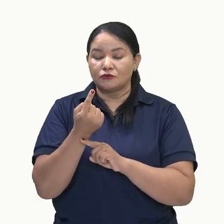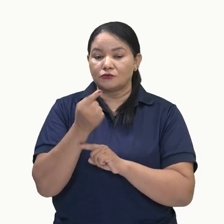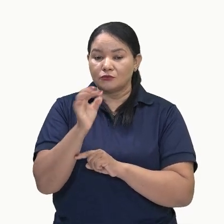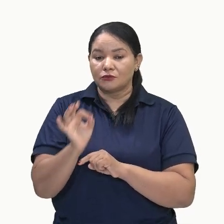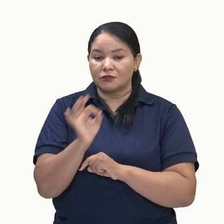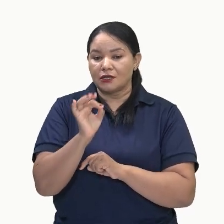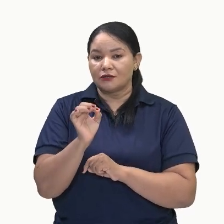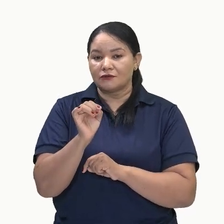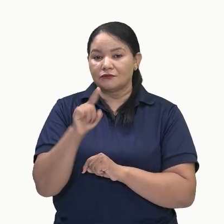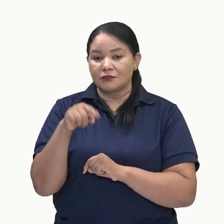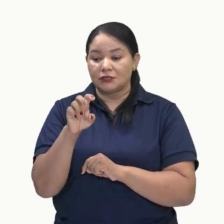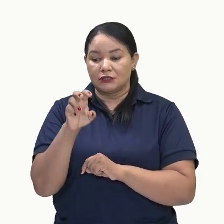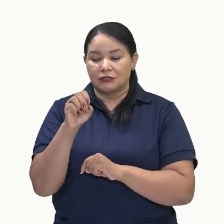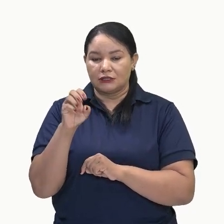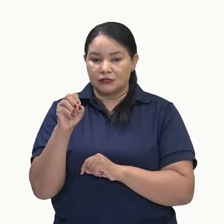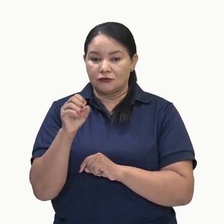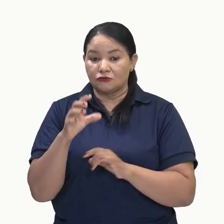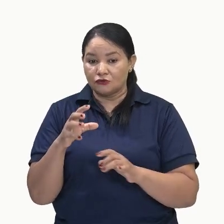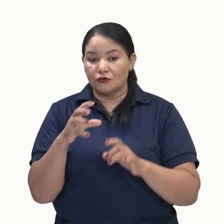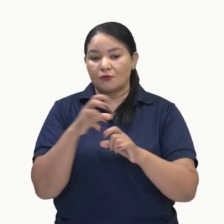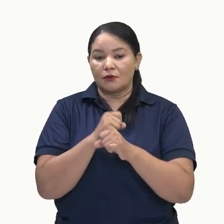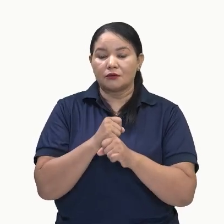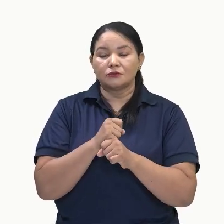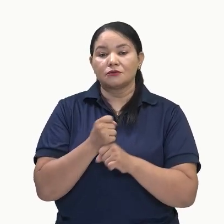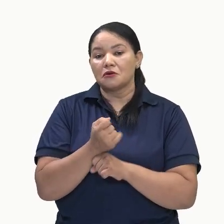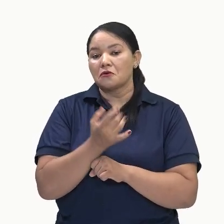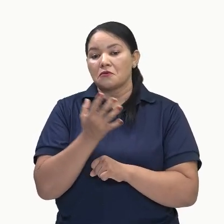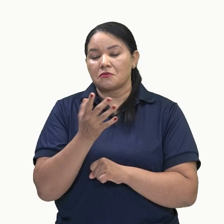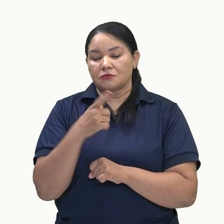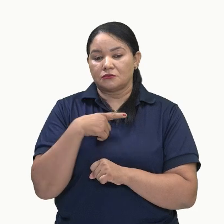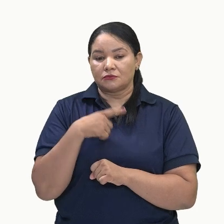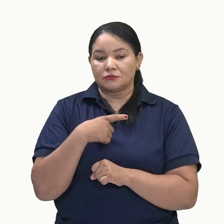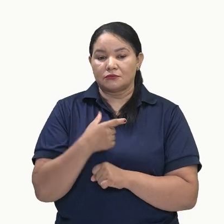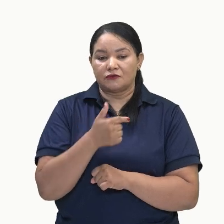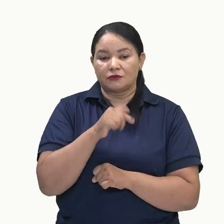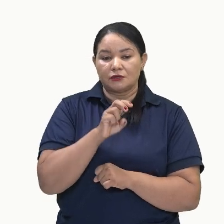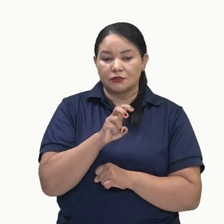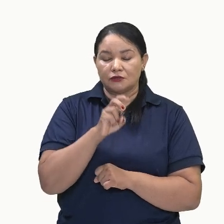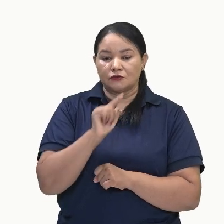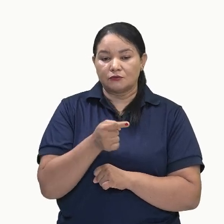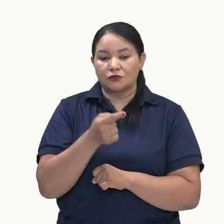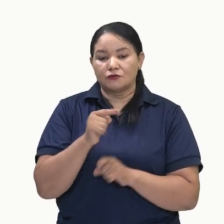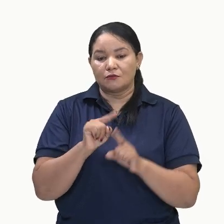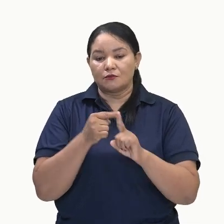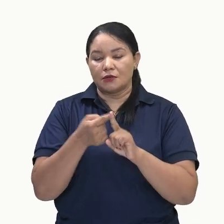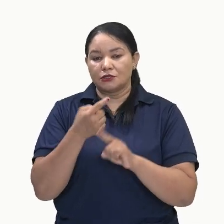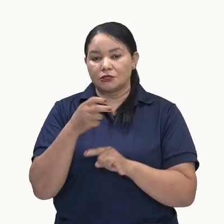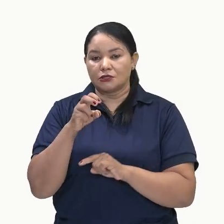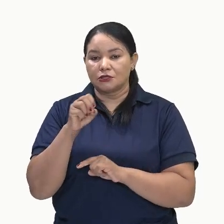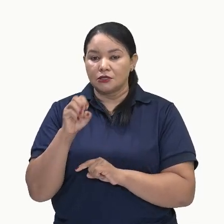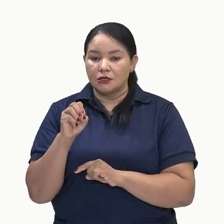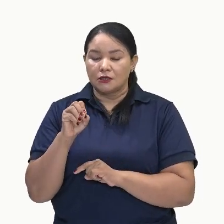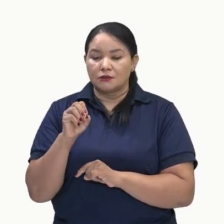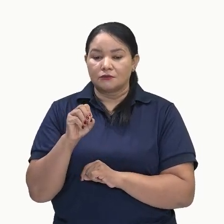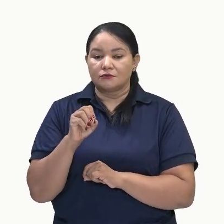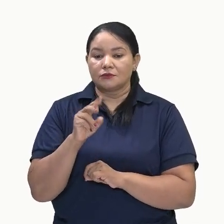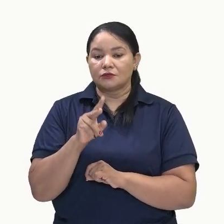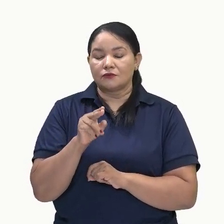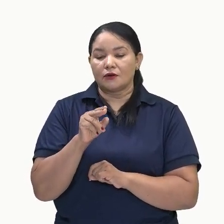500. Fazendo esse cálculo, nós vamos ter aqui 25 mil mais 500, que é igual, vou colocar bem